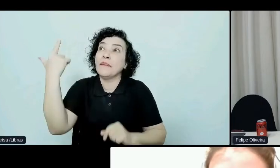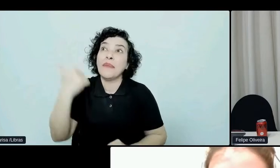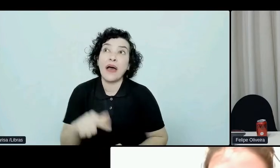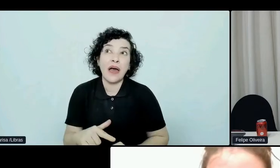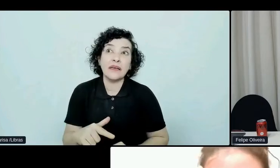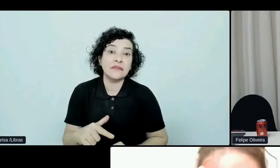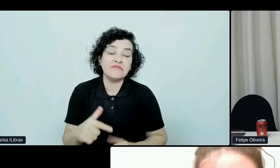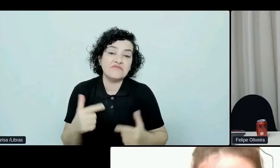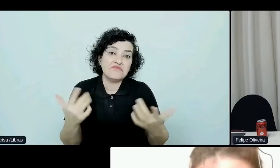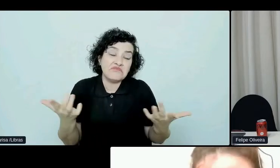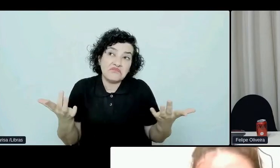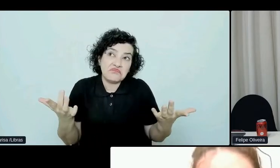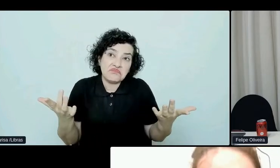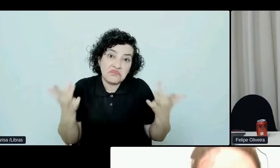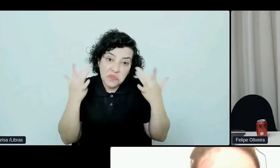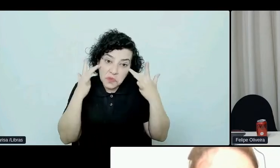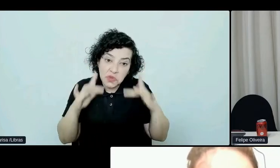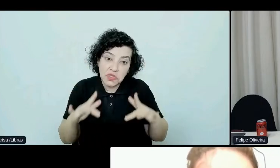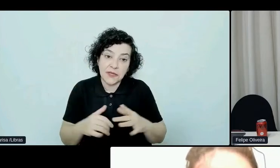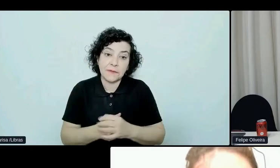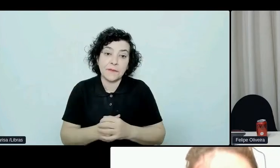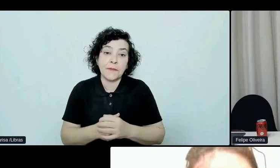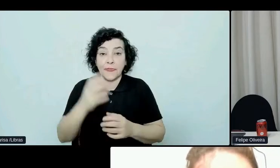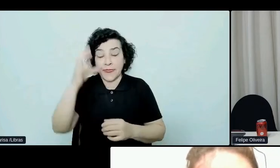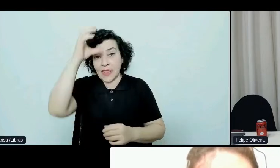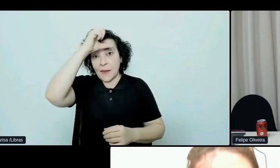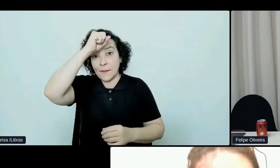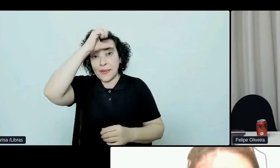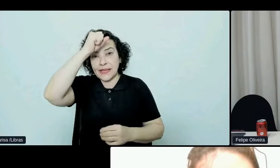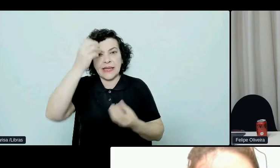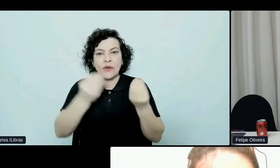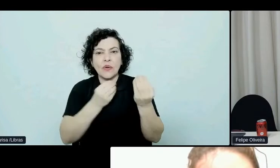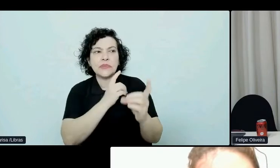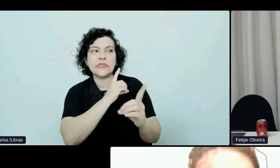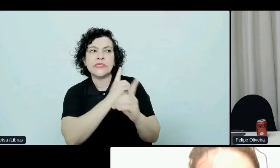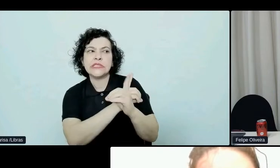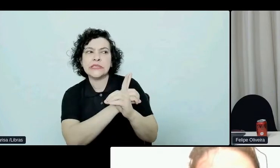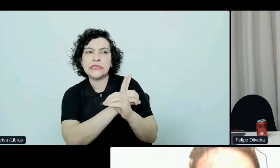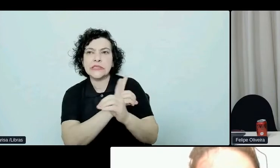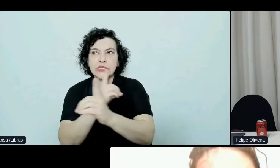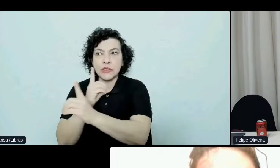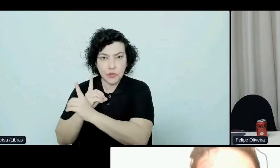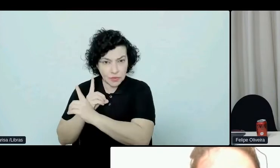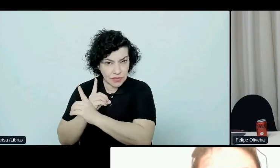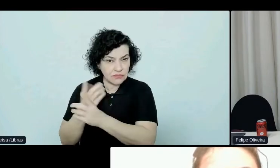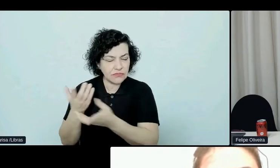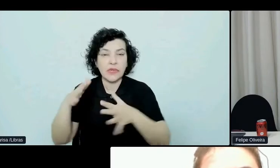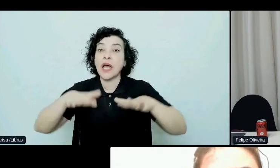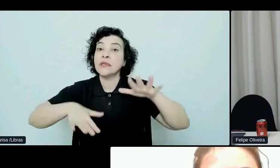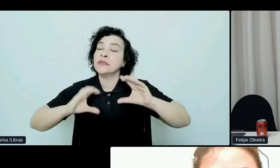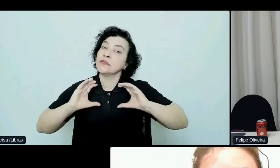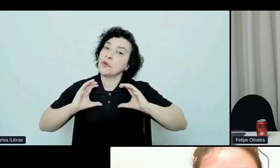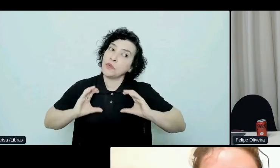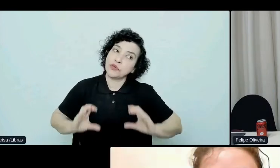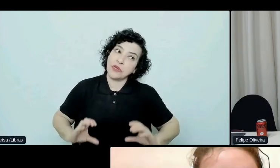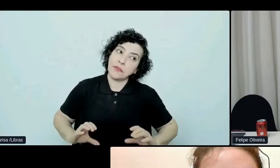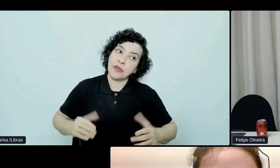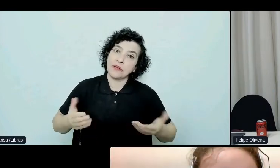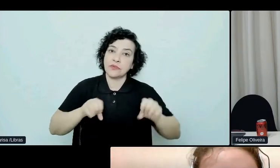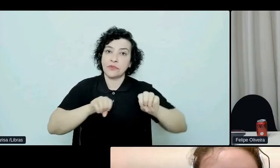essas competências, né? De como elas podem aprender a lidar melhor com as pessoas, aprender a desenvolver melhor pessoas